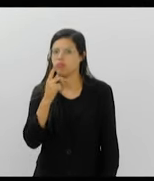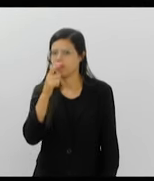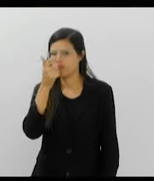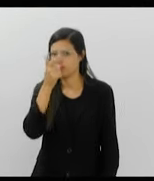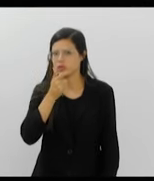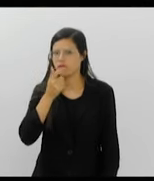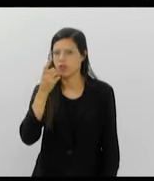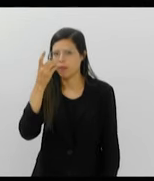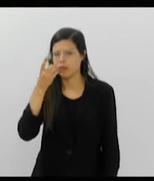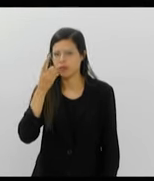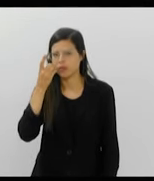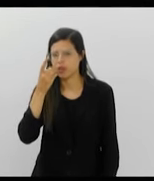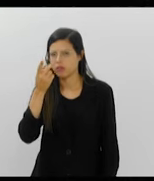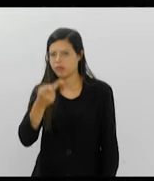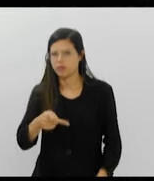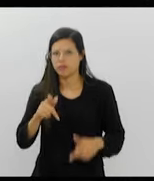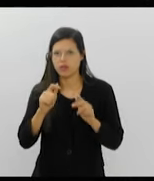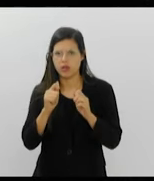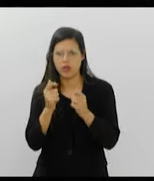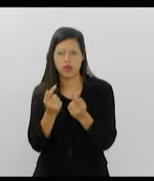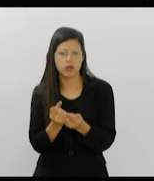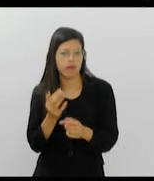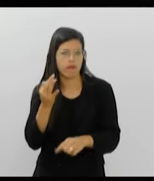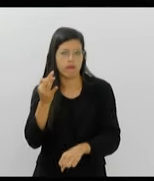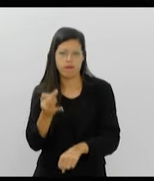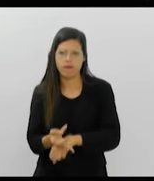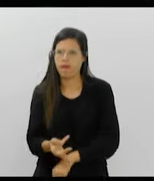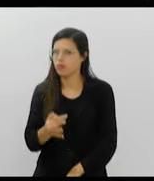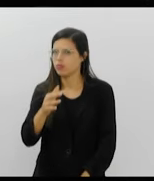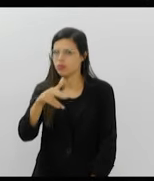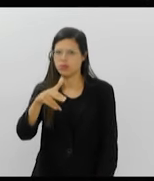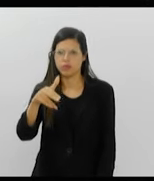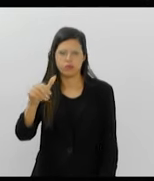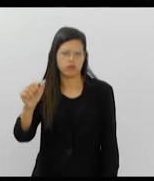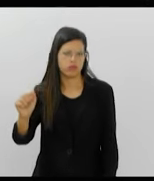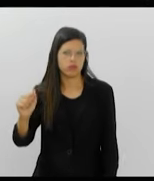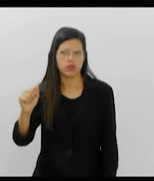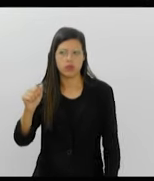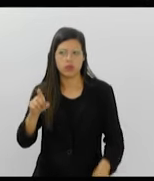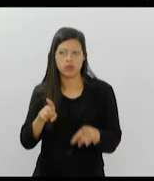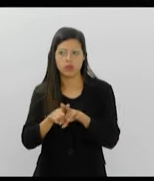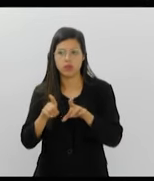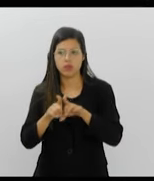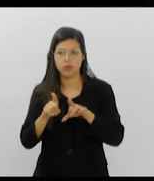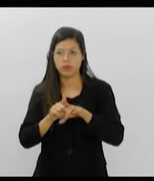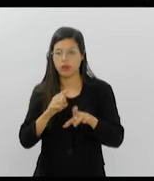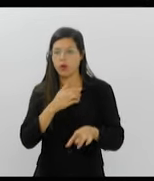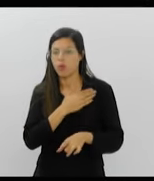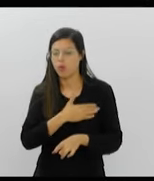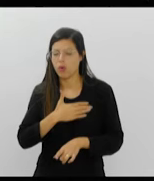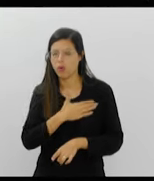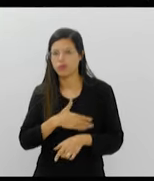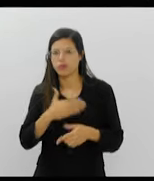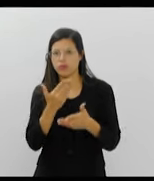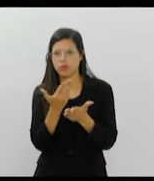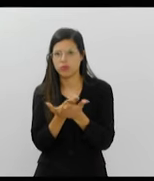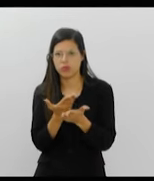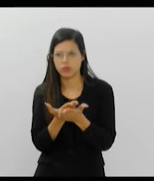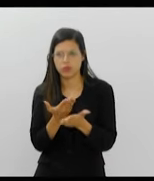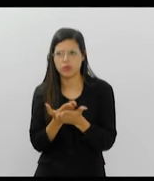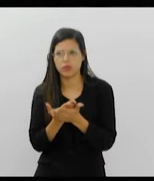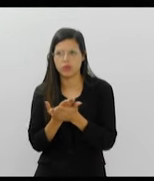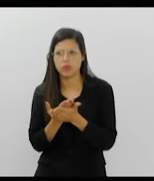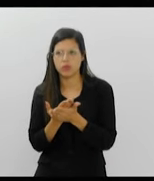que não falta e que mais gosta e estuda